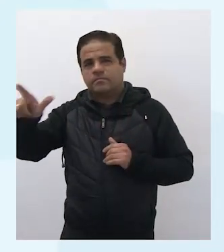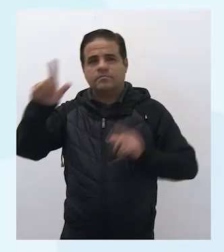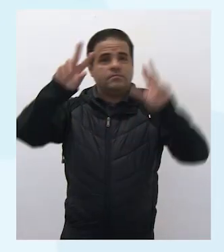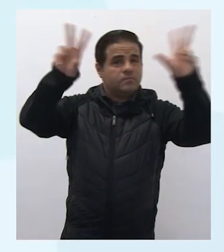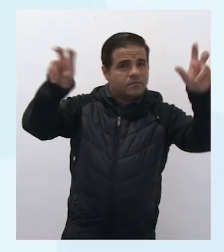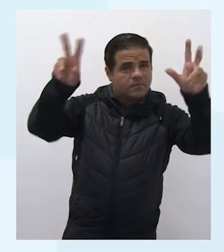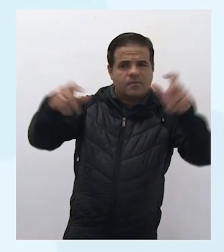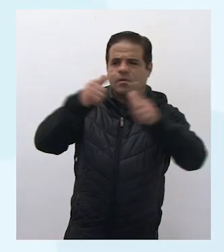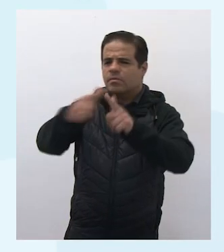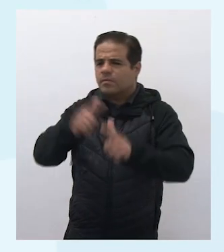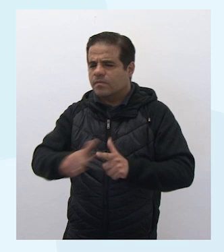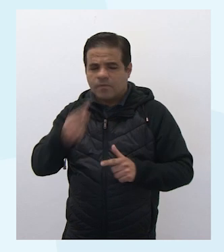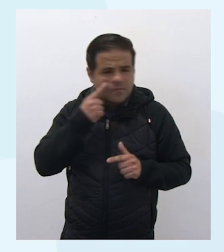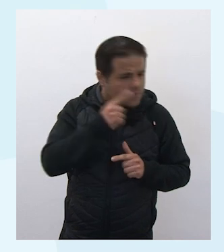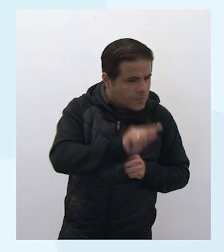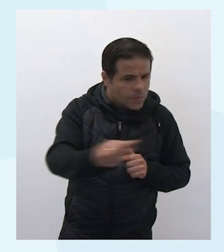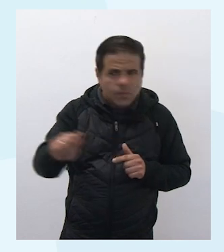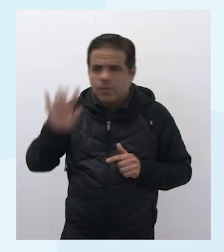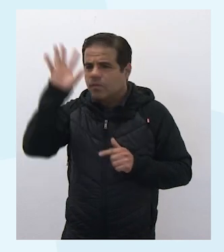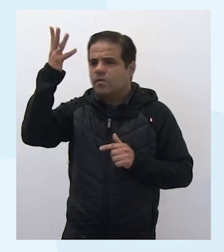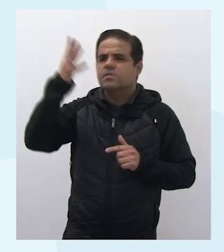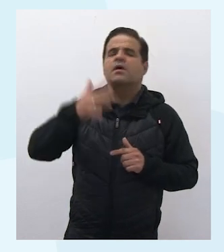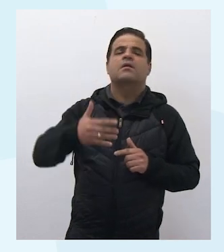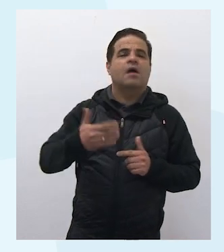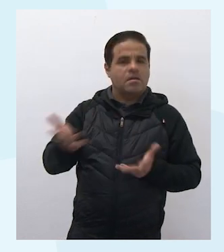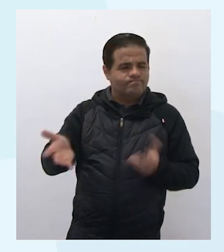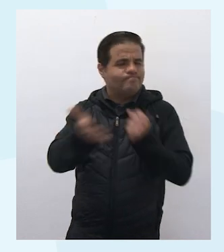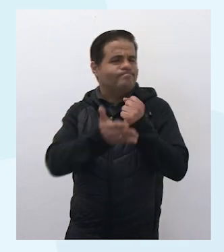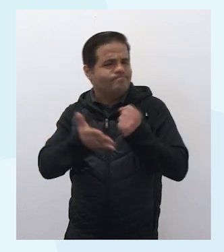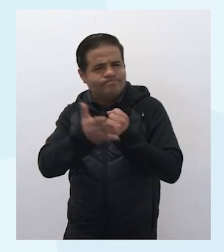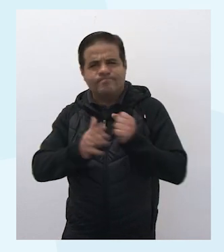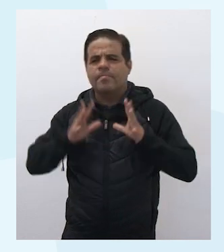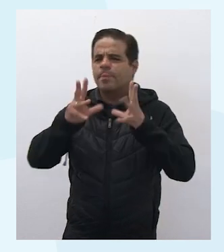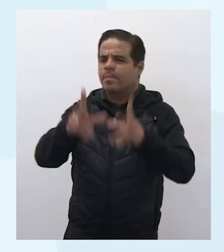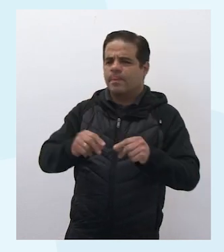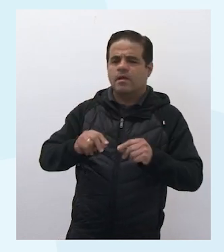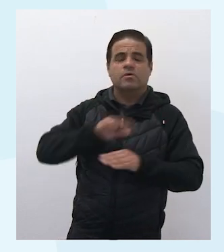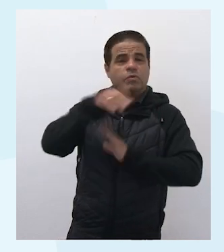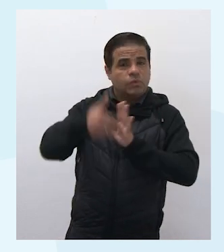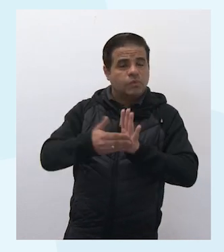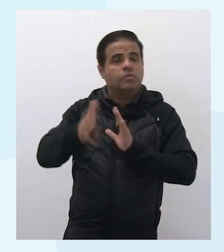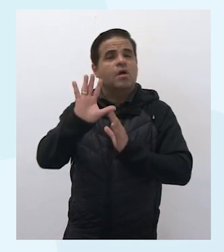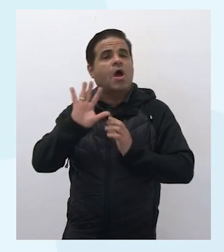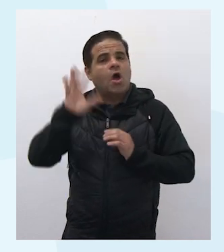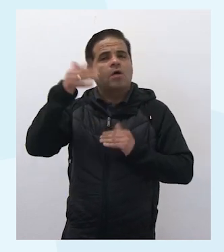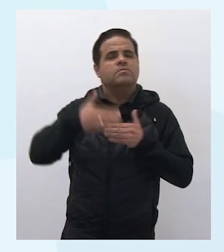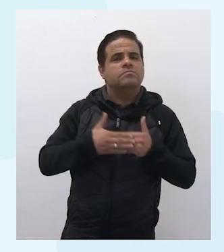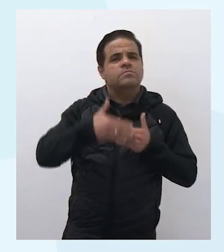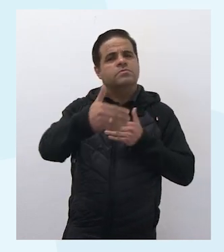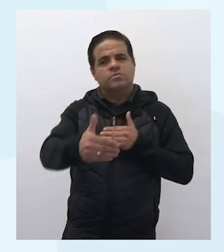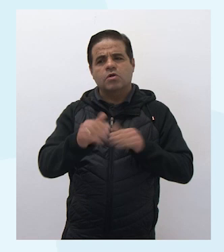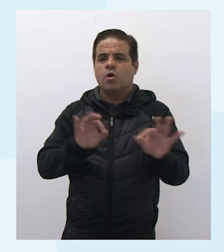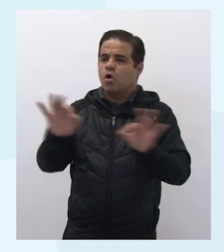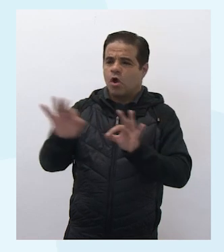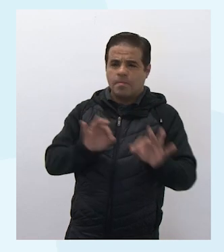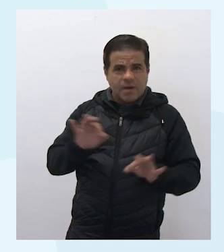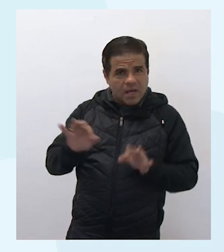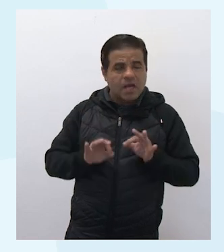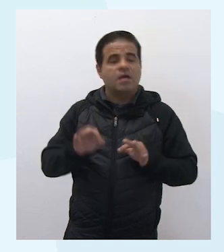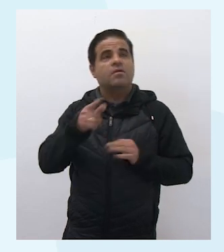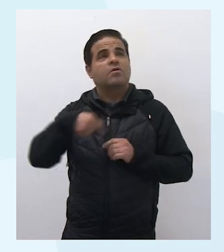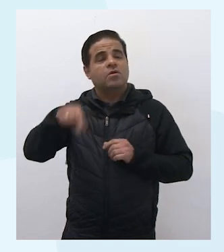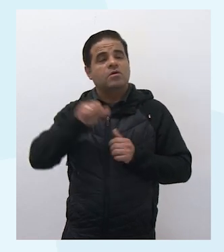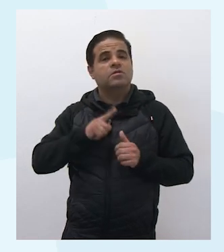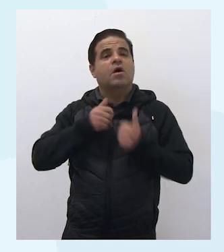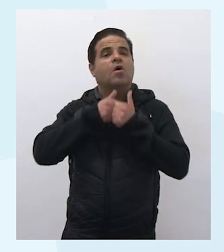problemas, entendemos o que está acontecendo e com base no que está acontecendo durante o plano, enquanto a gente